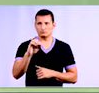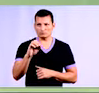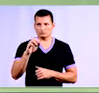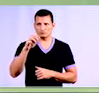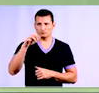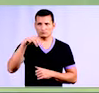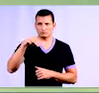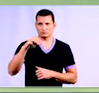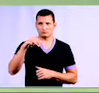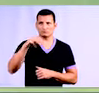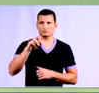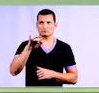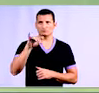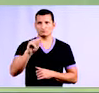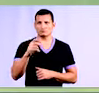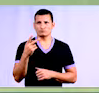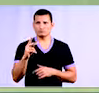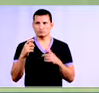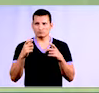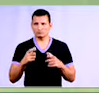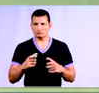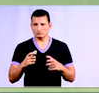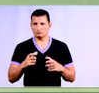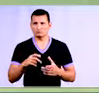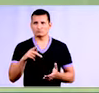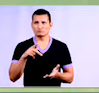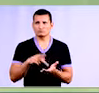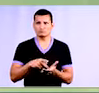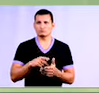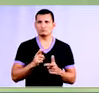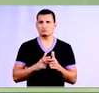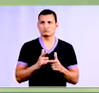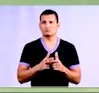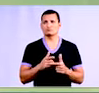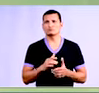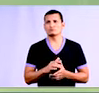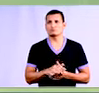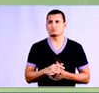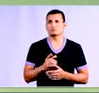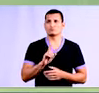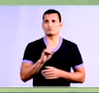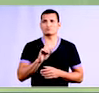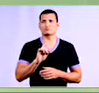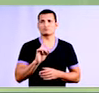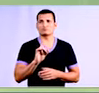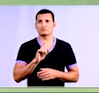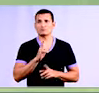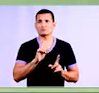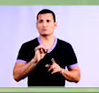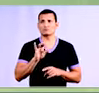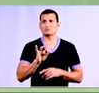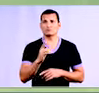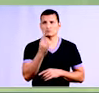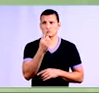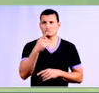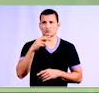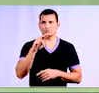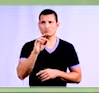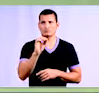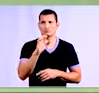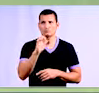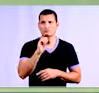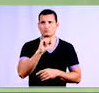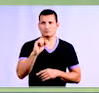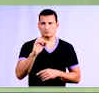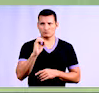sua localização real. Por quê? Nós não estamos falando de apenas um processo, né? De apenas um